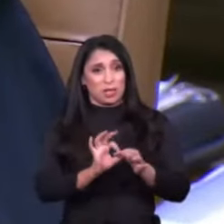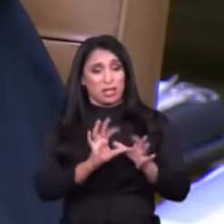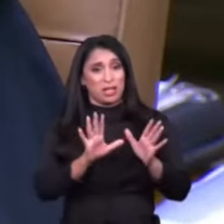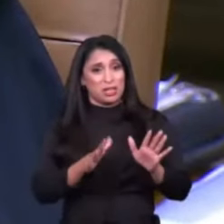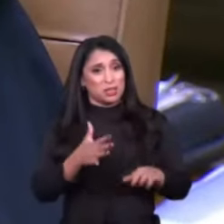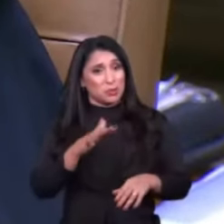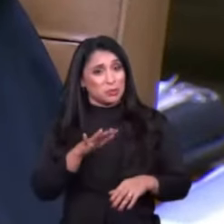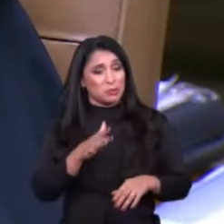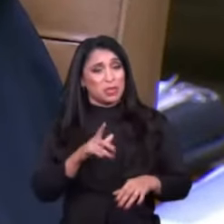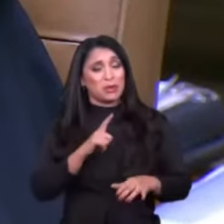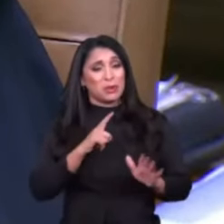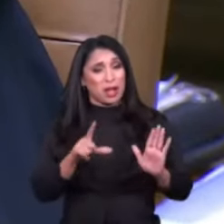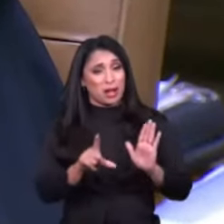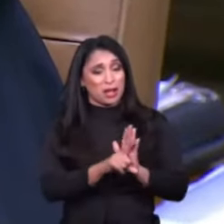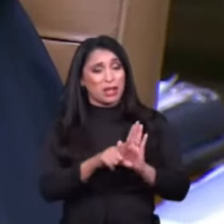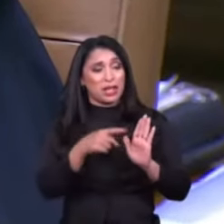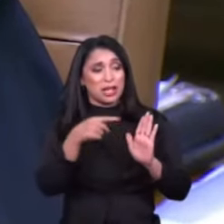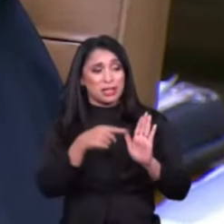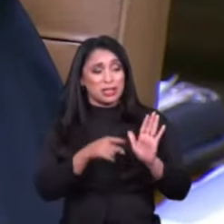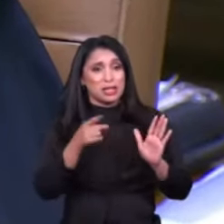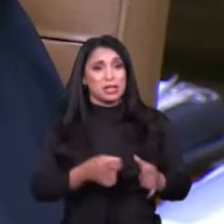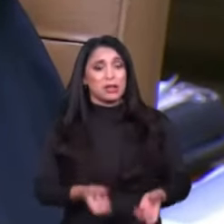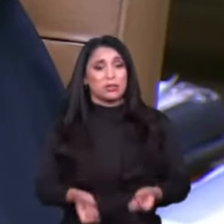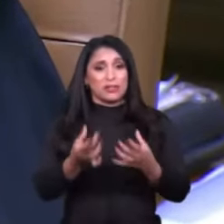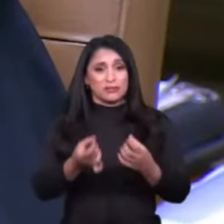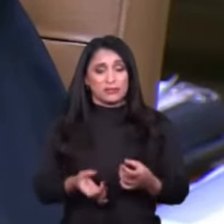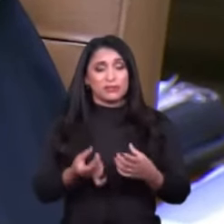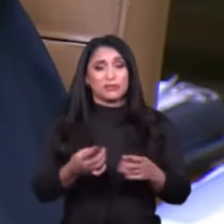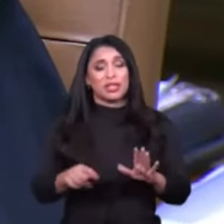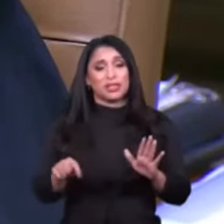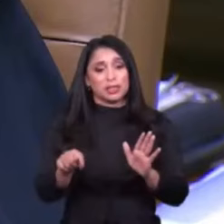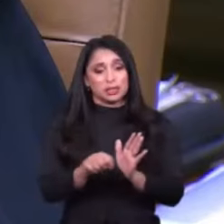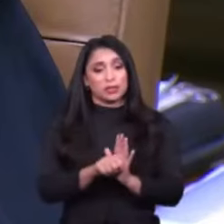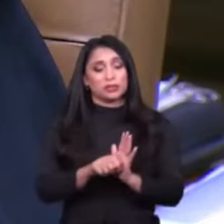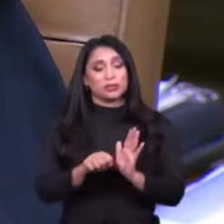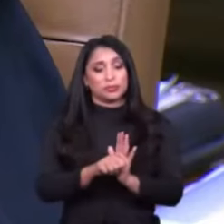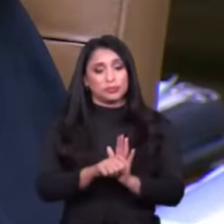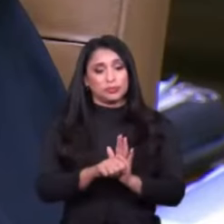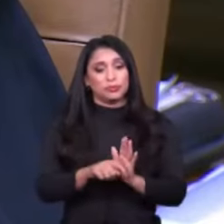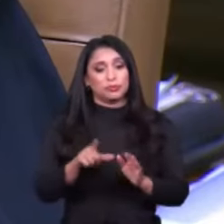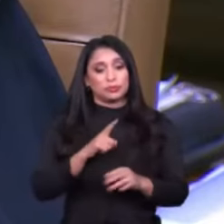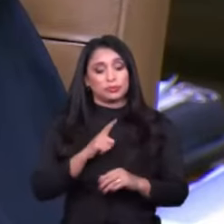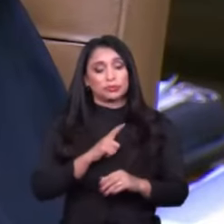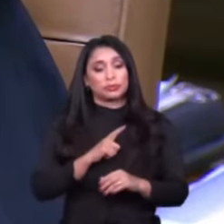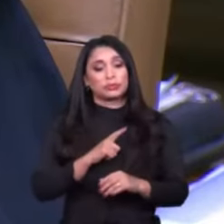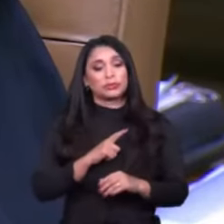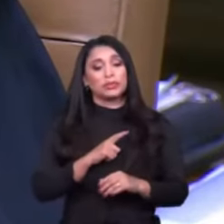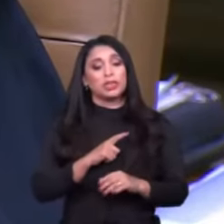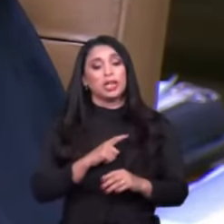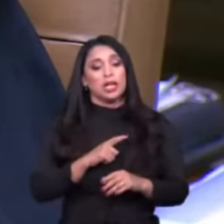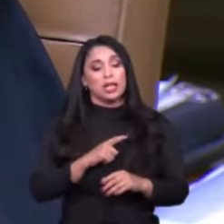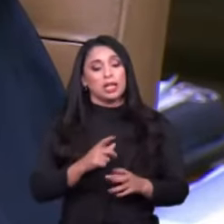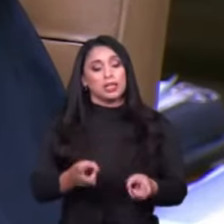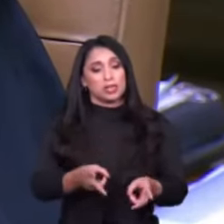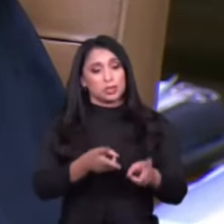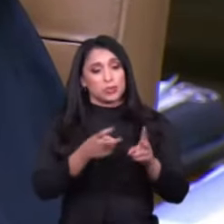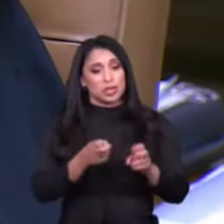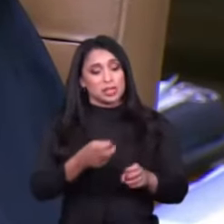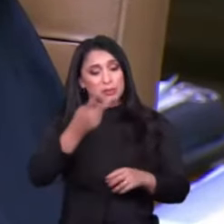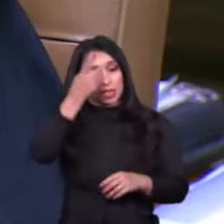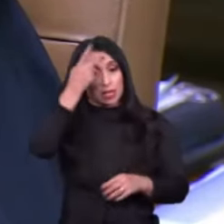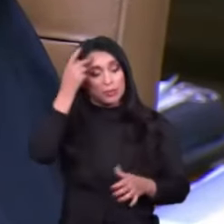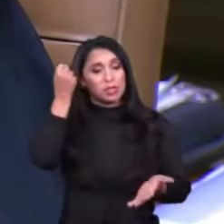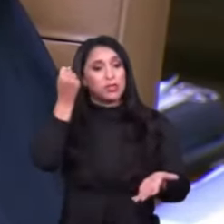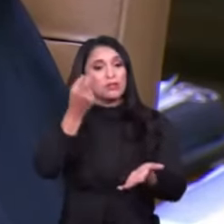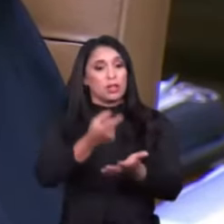a própria legalização da produção, do comércio e do consumo de drogas, pelo menos a coerência sistêmica, pois o consumidor comprará um